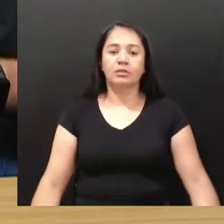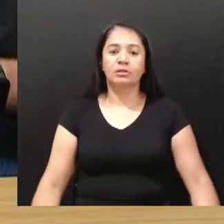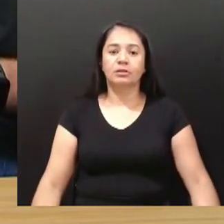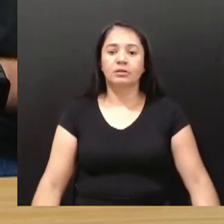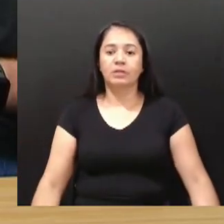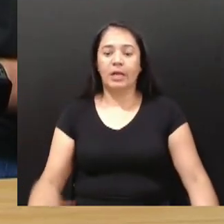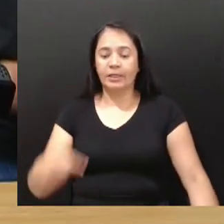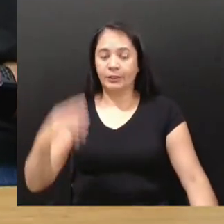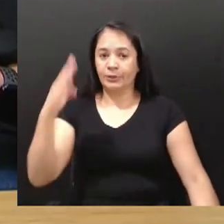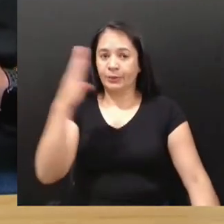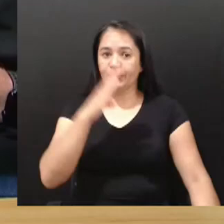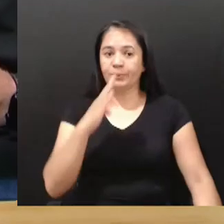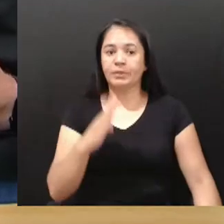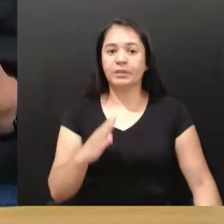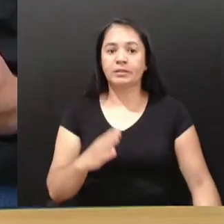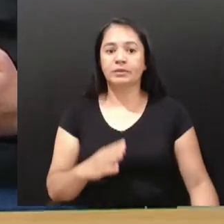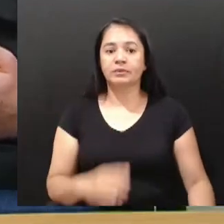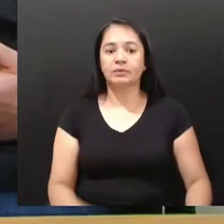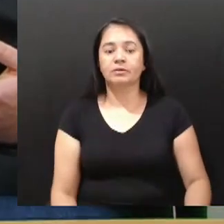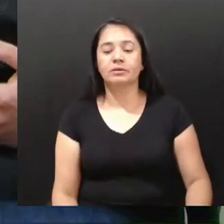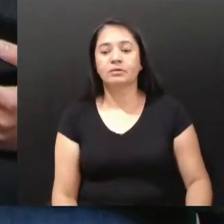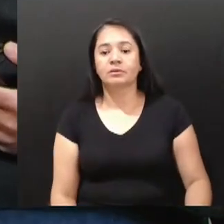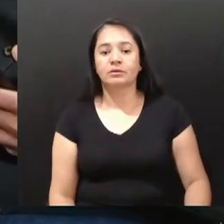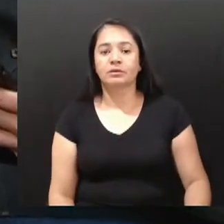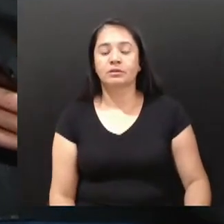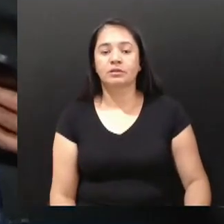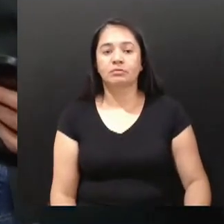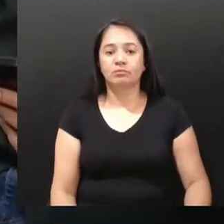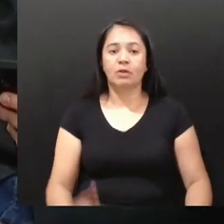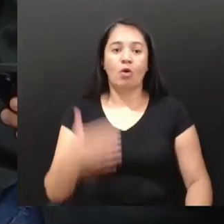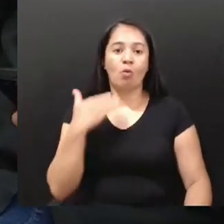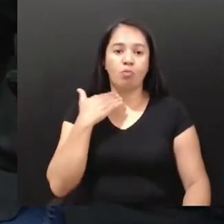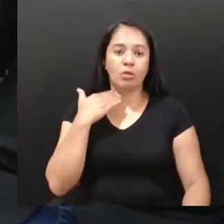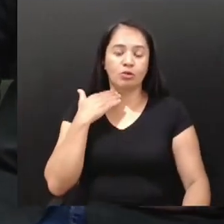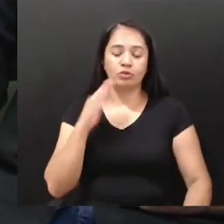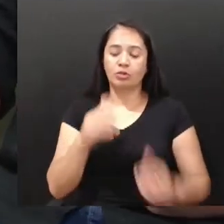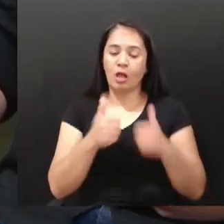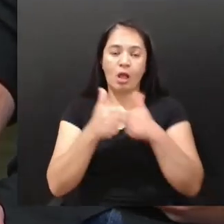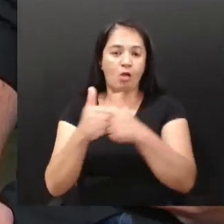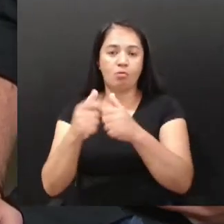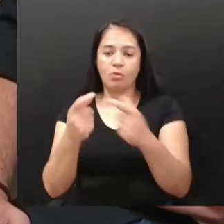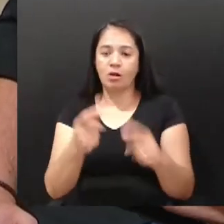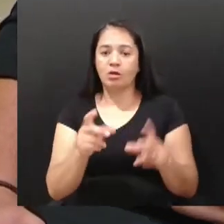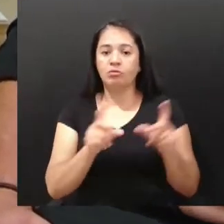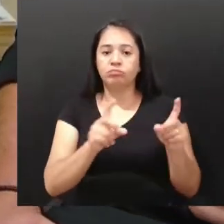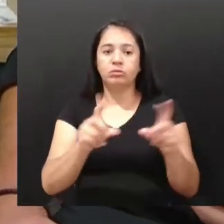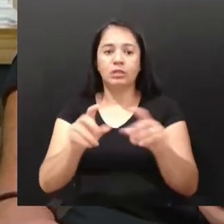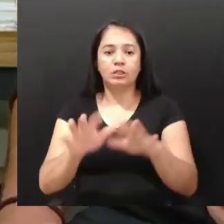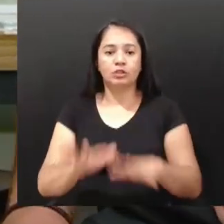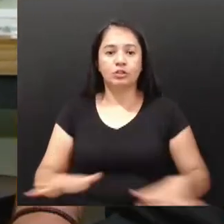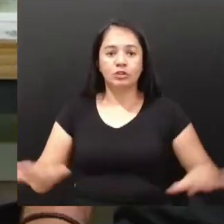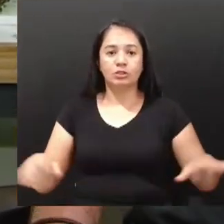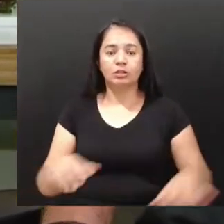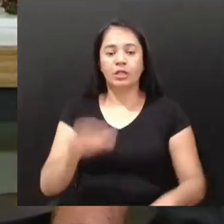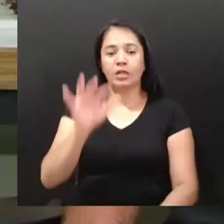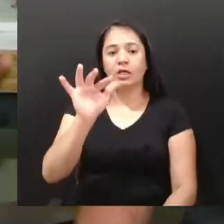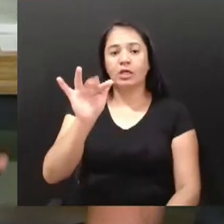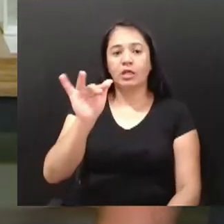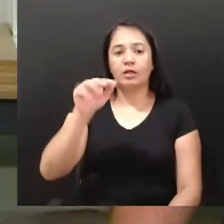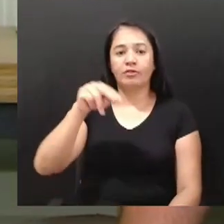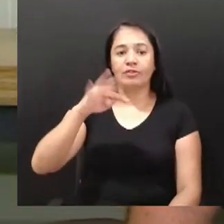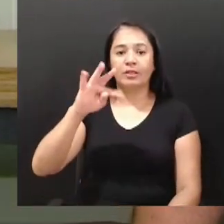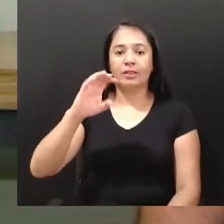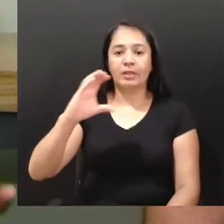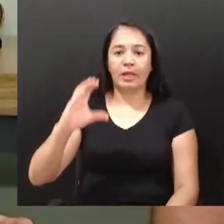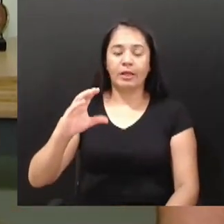mercado financeiro, ele acompanha o mercado geral, né? Então, uma fintech é uma financeira de tecnologia. Uma empresa de tecnologia